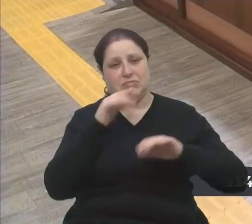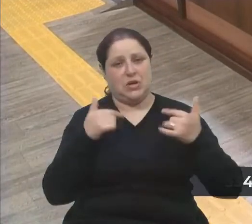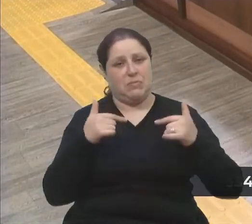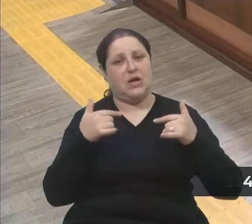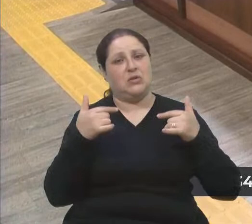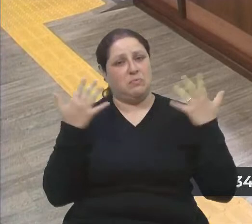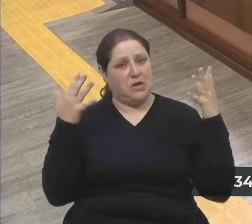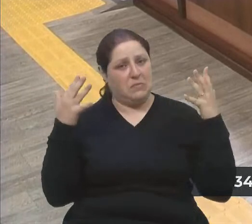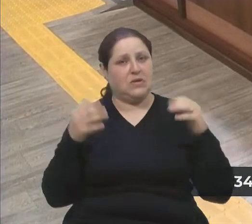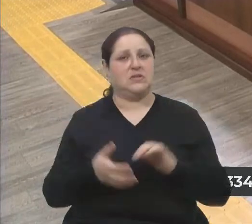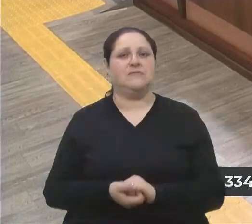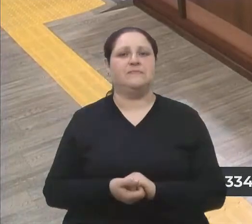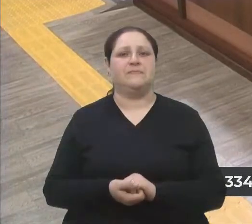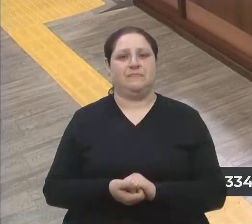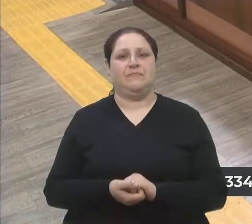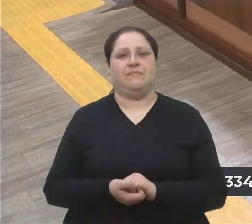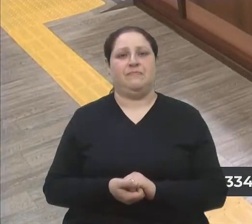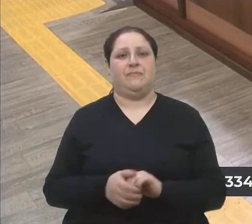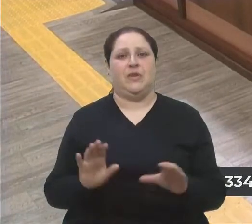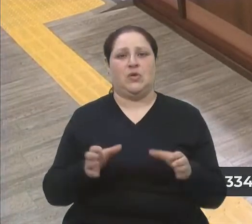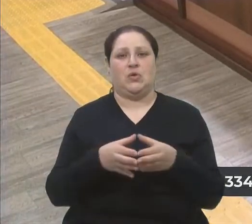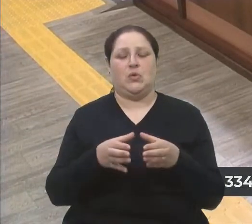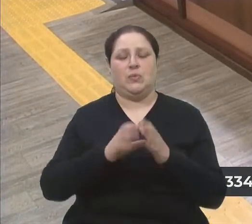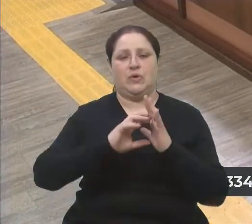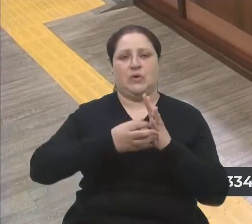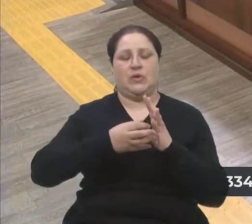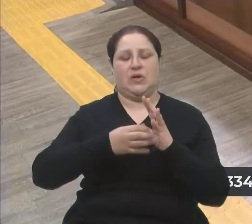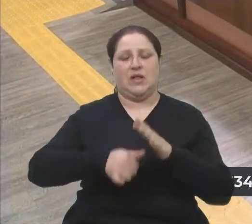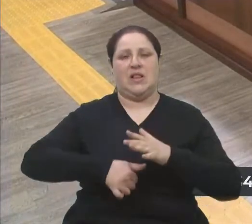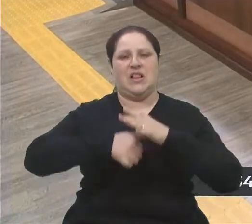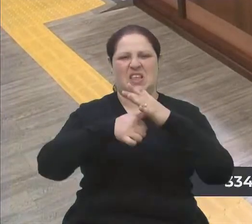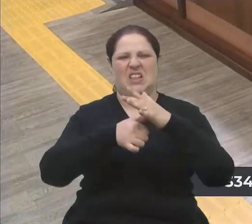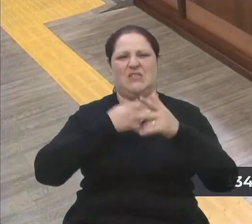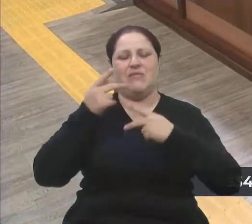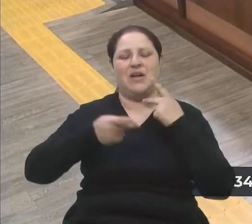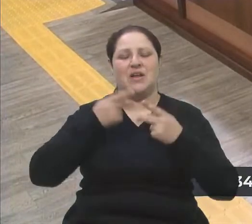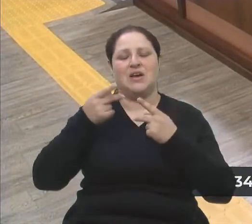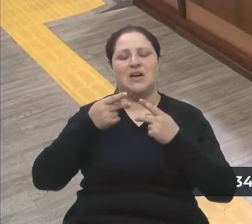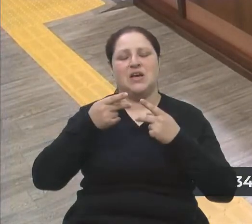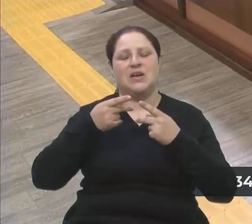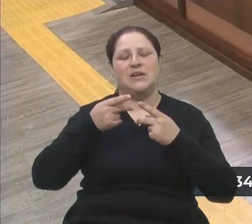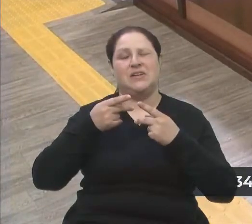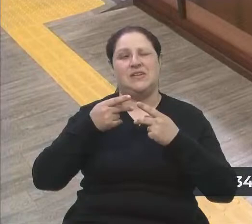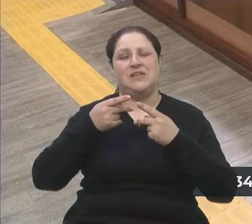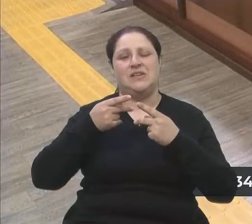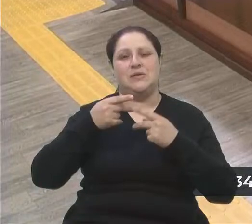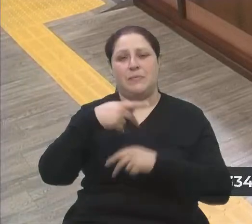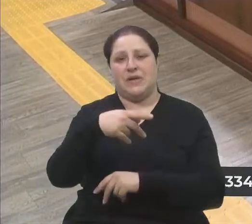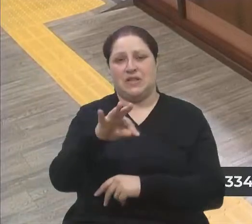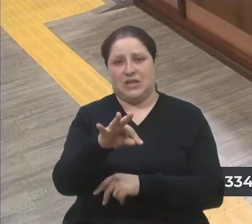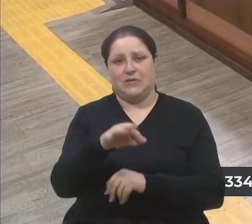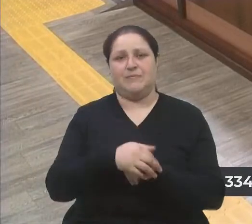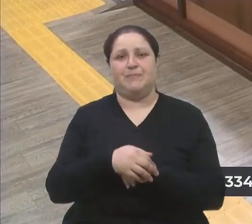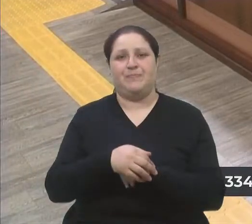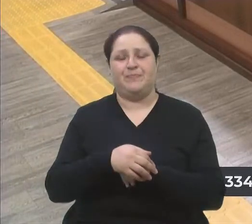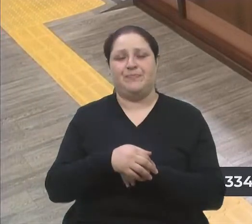Parabéns. Em declaração do líder bancado PT, na tribuna, Rose Frigeri.